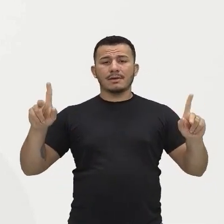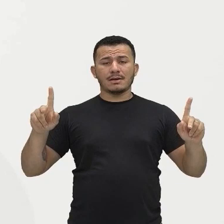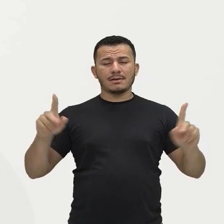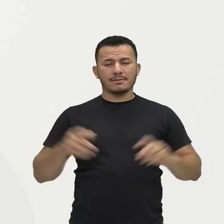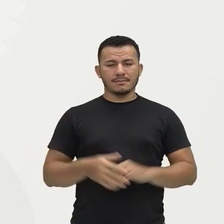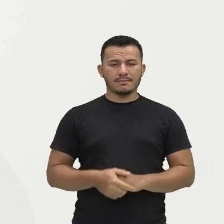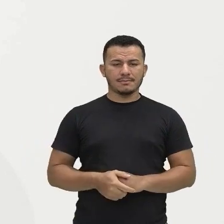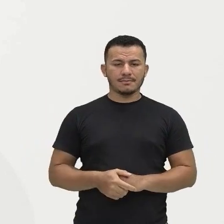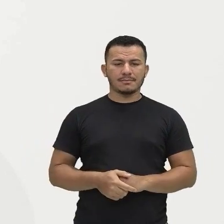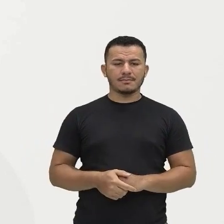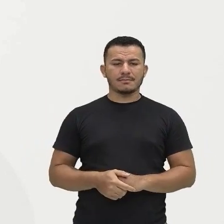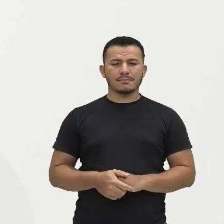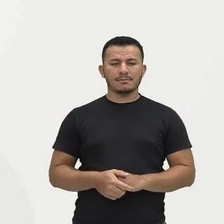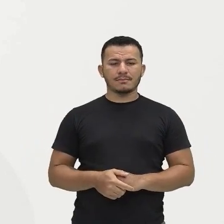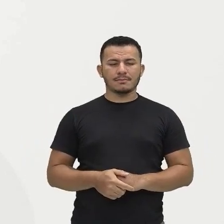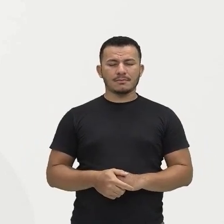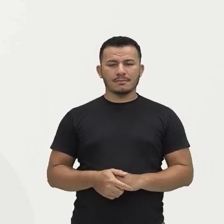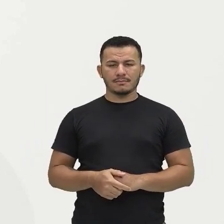situação.